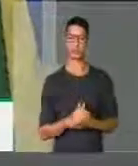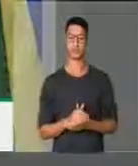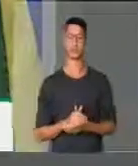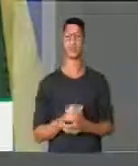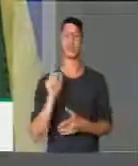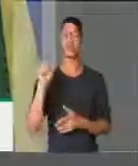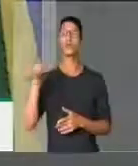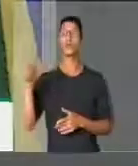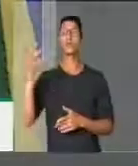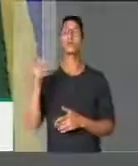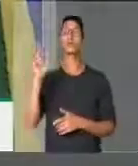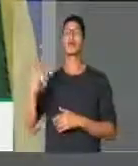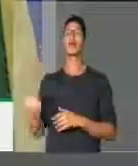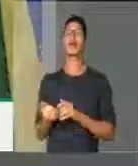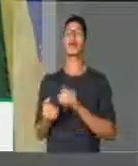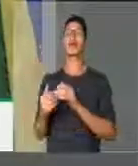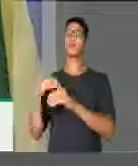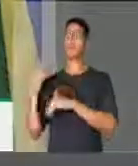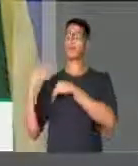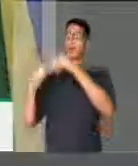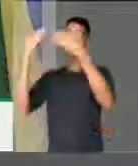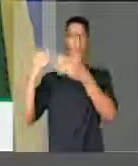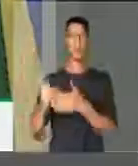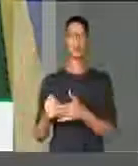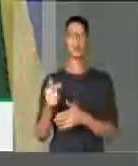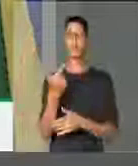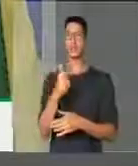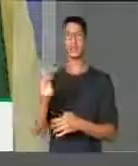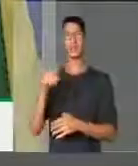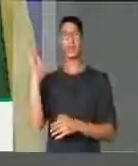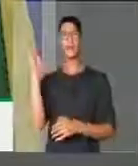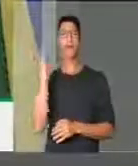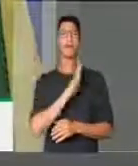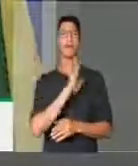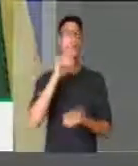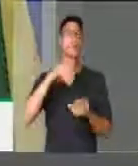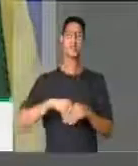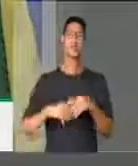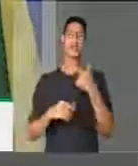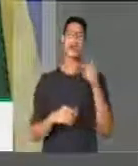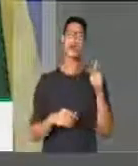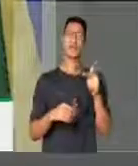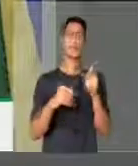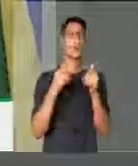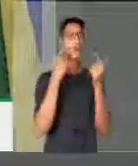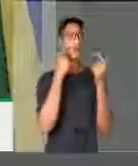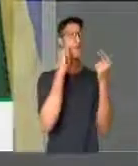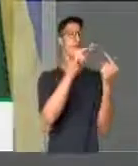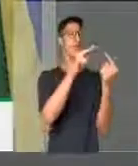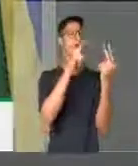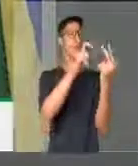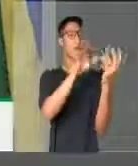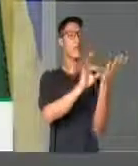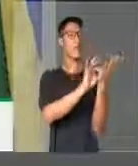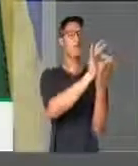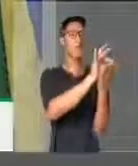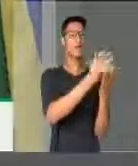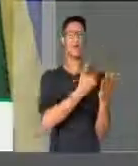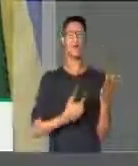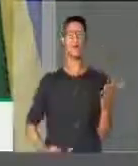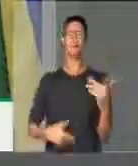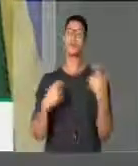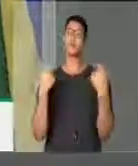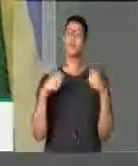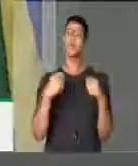Não. O que eles querem é produtividade. Não há maldade. Não encare como inimigo. E o